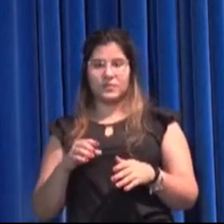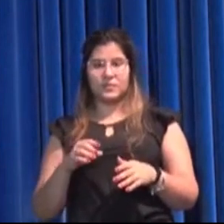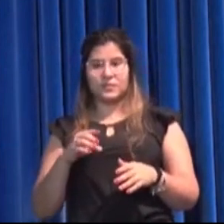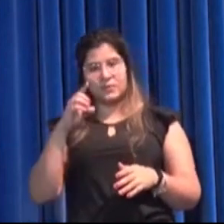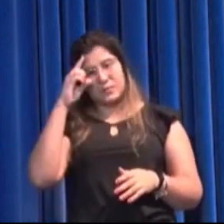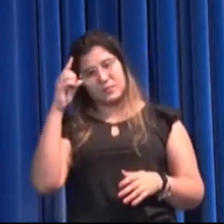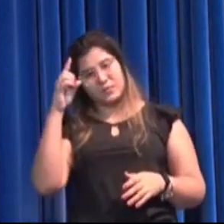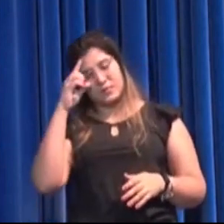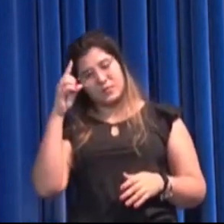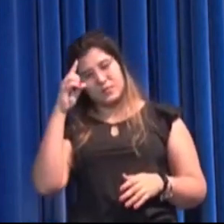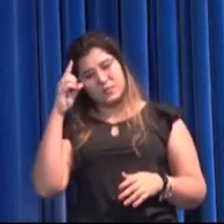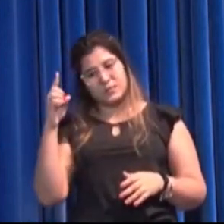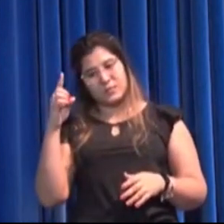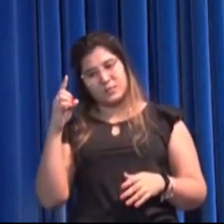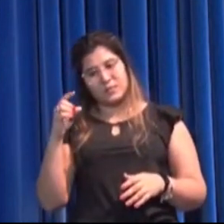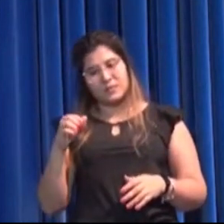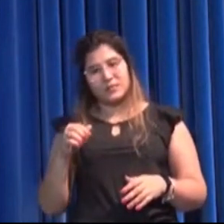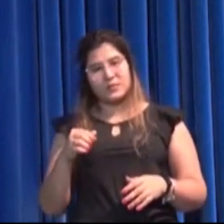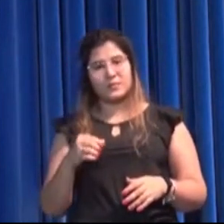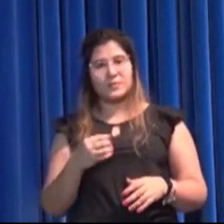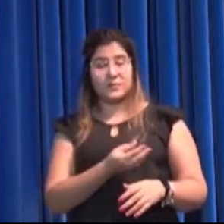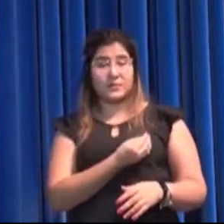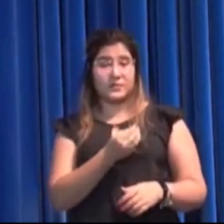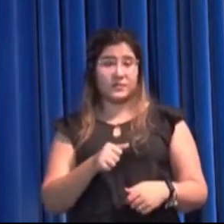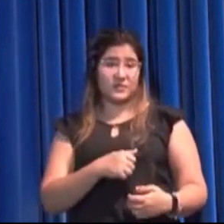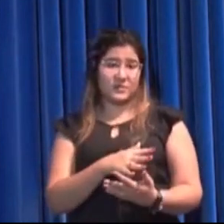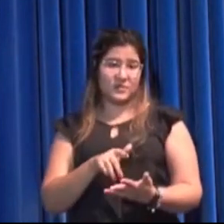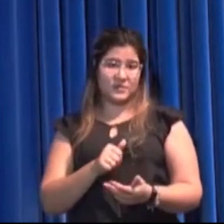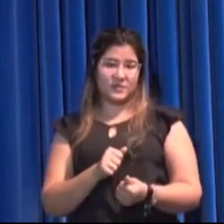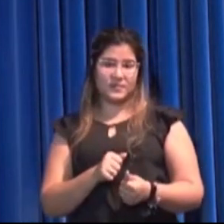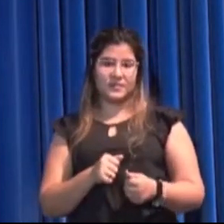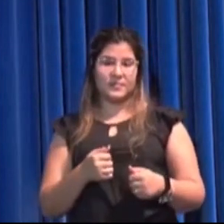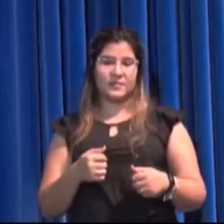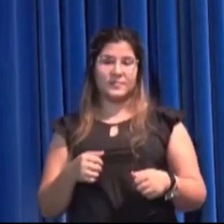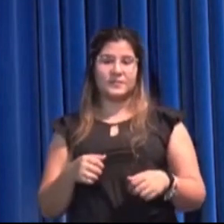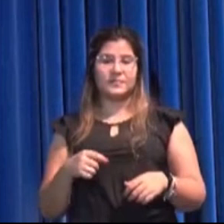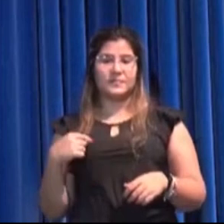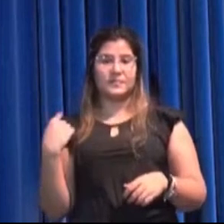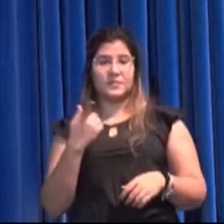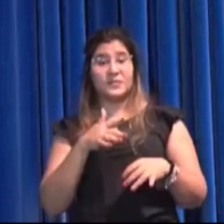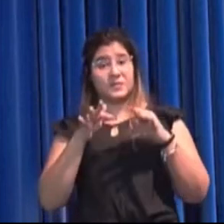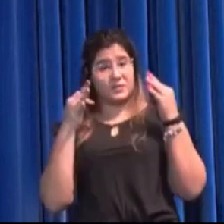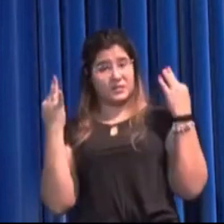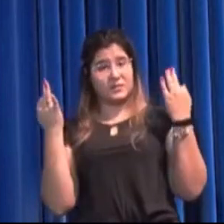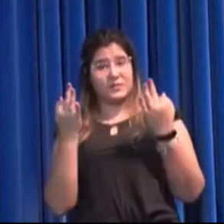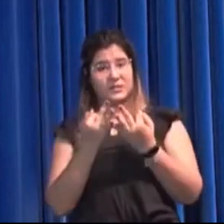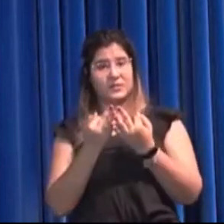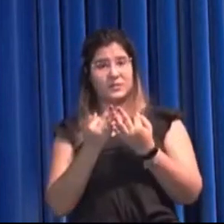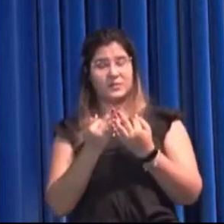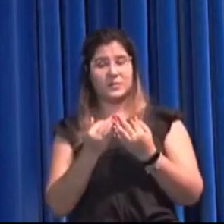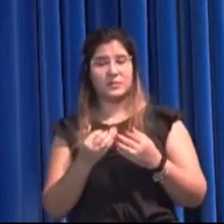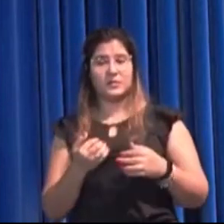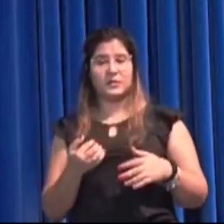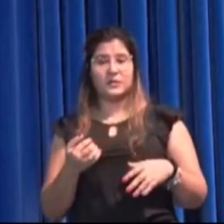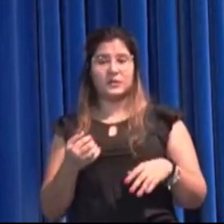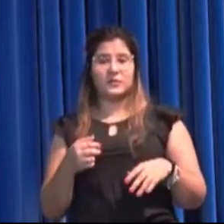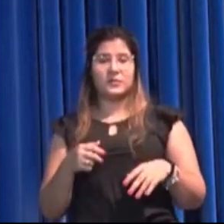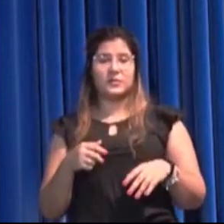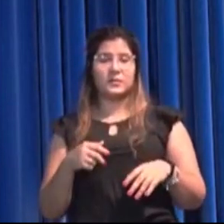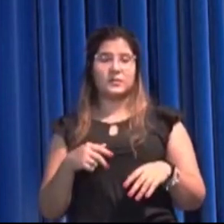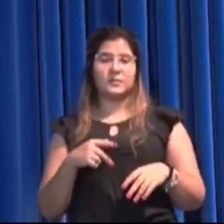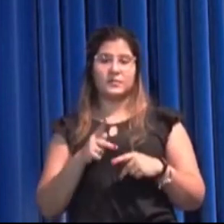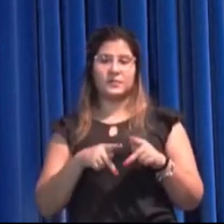que deste a nossos pais. Também ao estrangeiro que não for do teu povo de